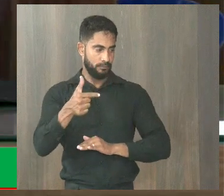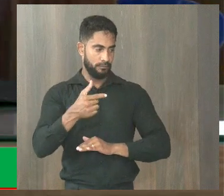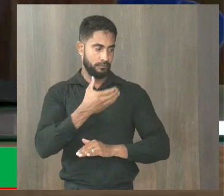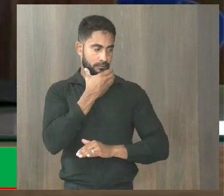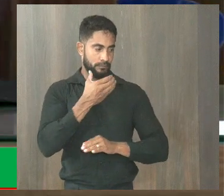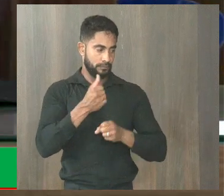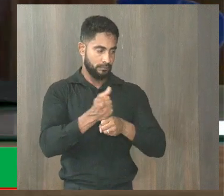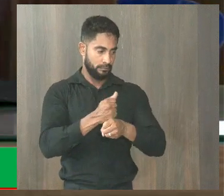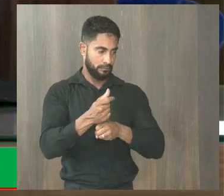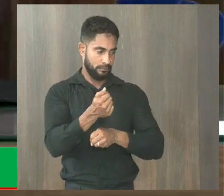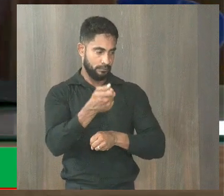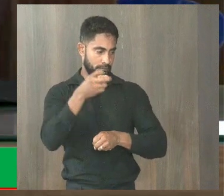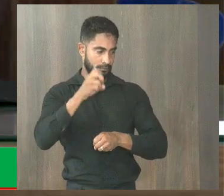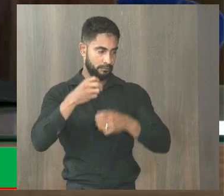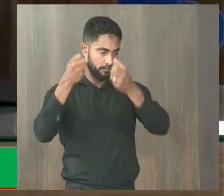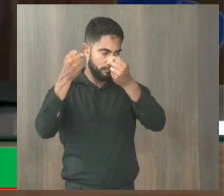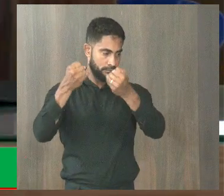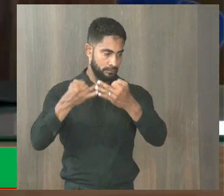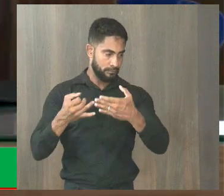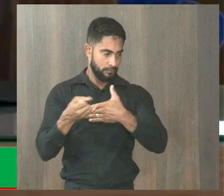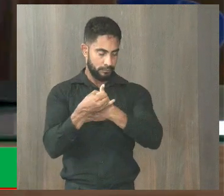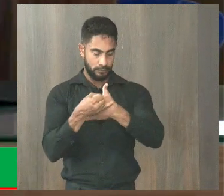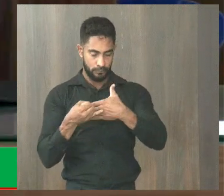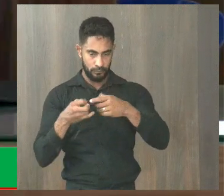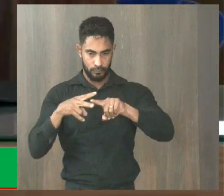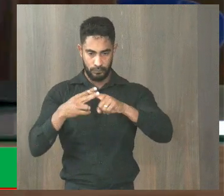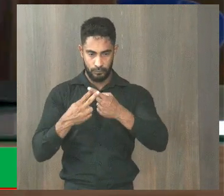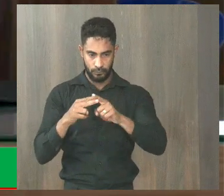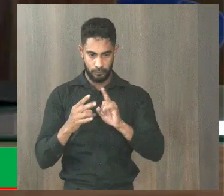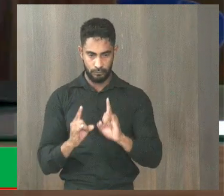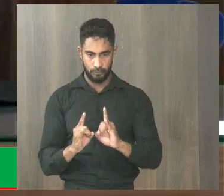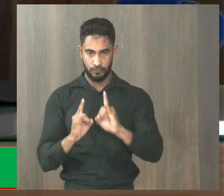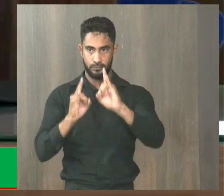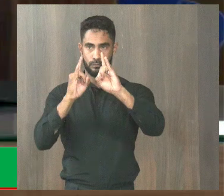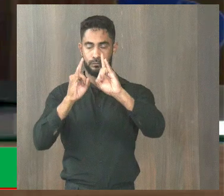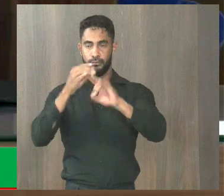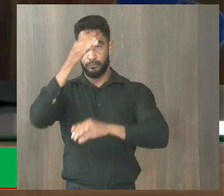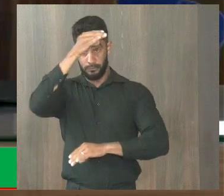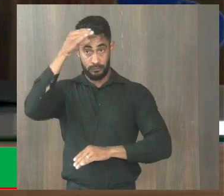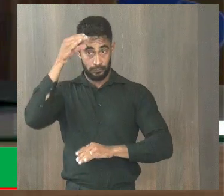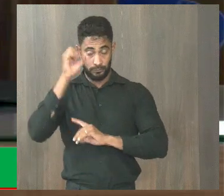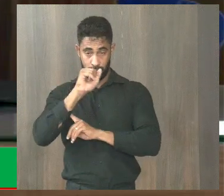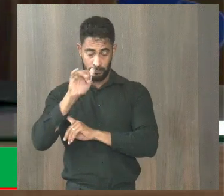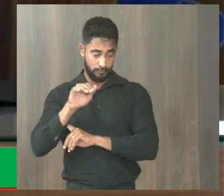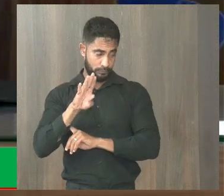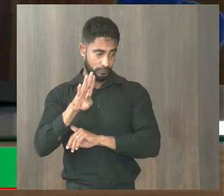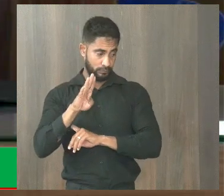de 2015, que dispõe sobre a reestrutura funcional da Câmara Municipal de Janaúba e da outras providências.